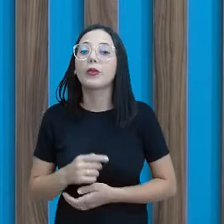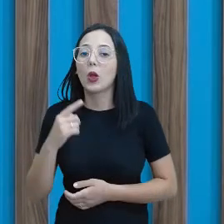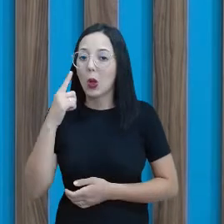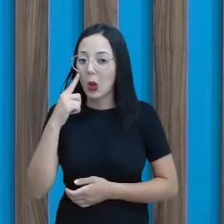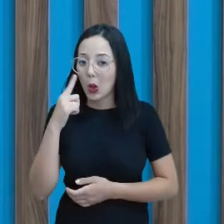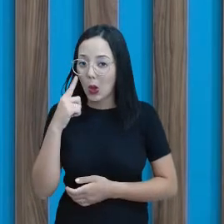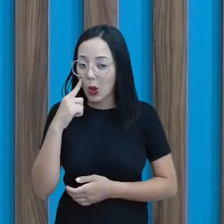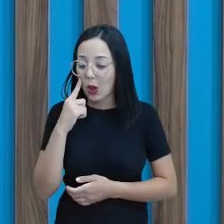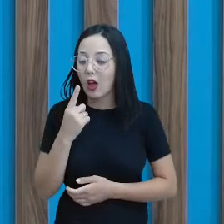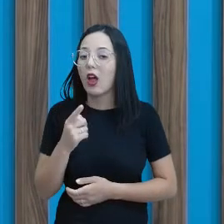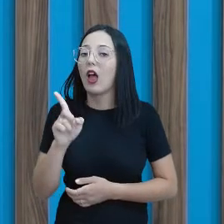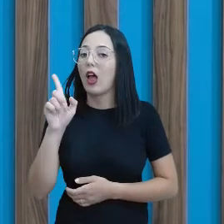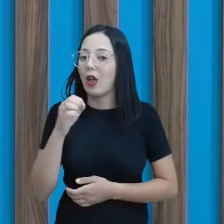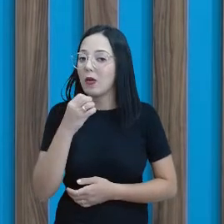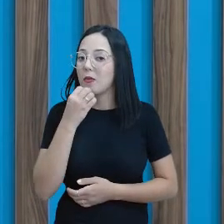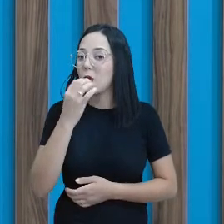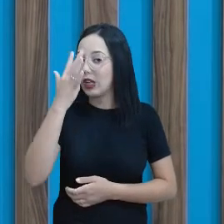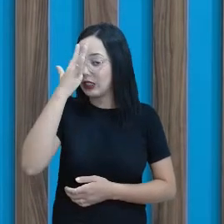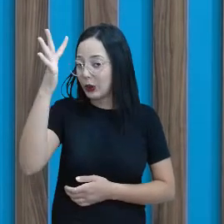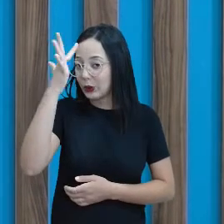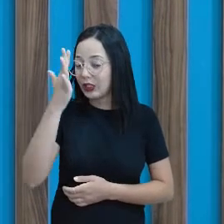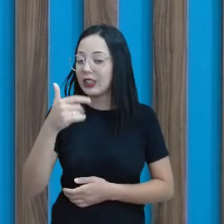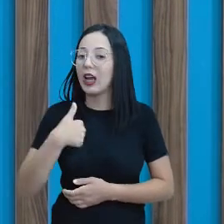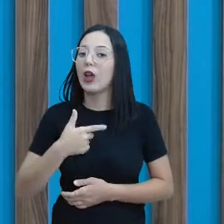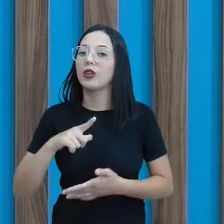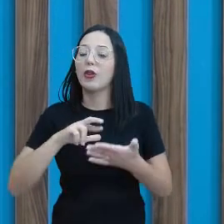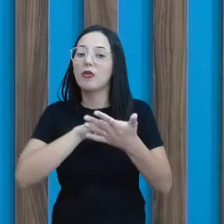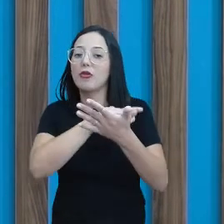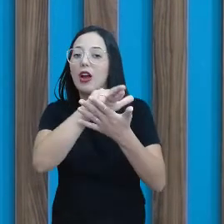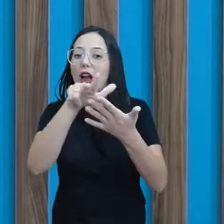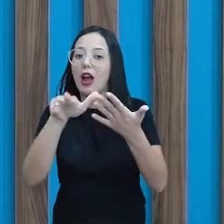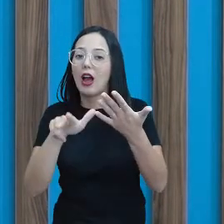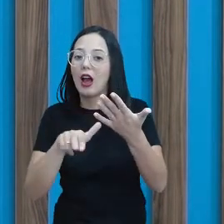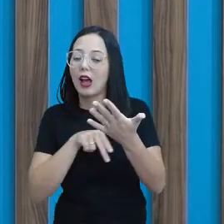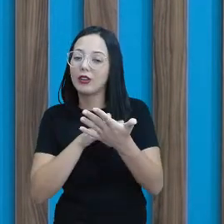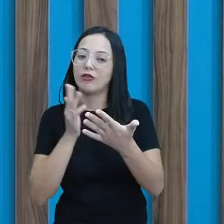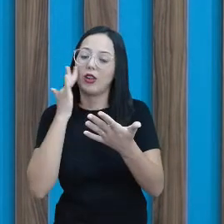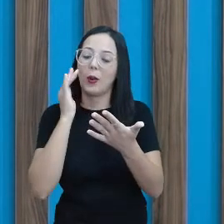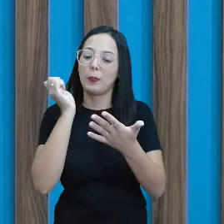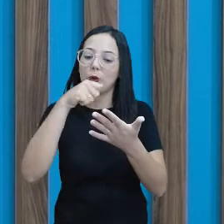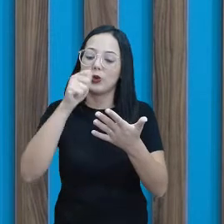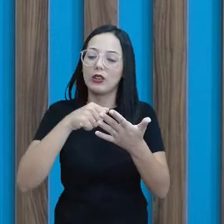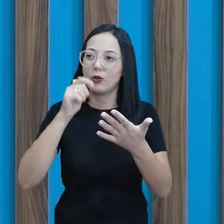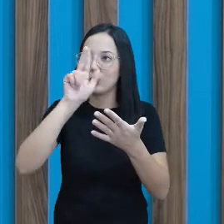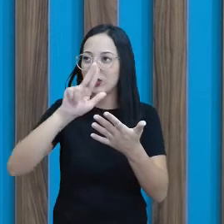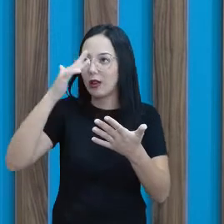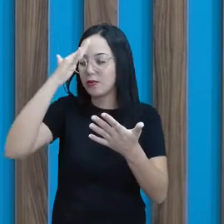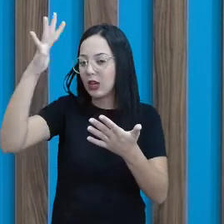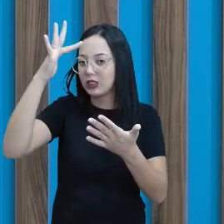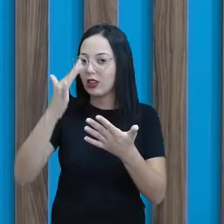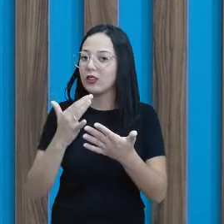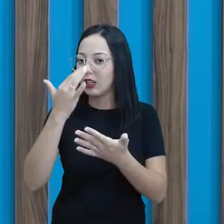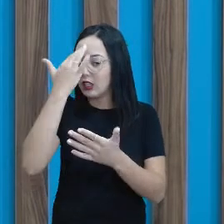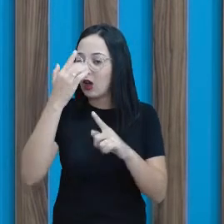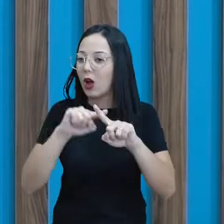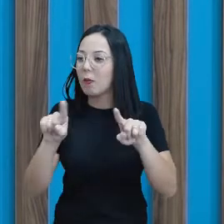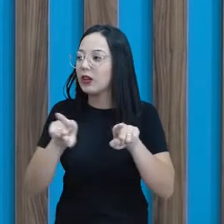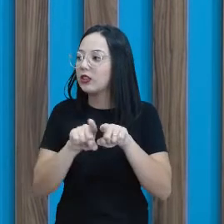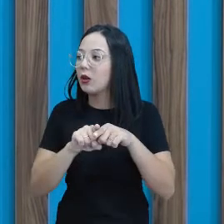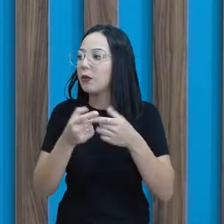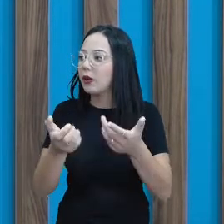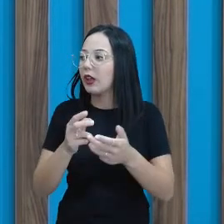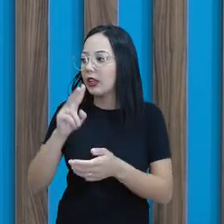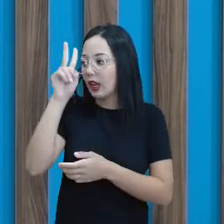Olha, como toda boa teoria da conspiração, eu tenho várias hipóteses possíveis e imagináveis, viu? Mas eu queria fazer só